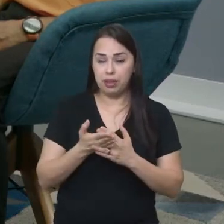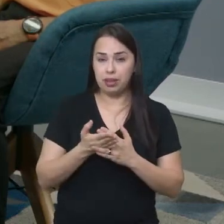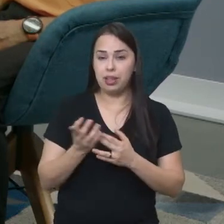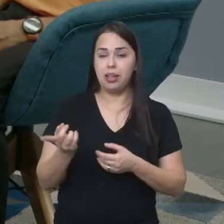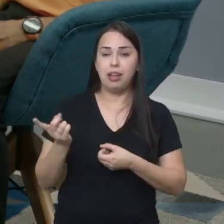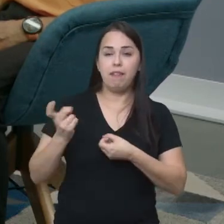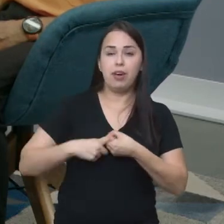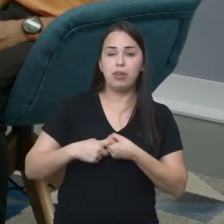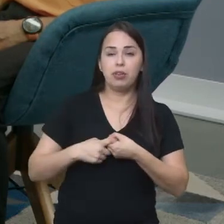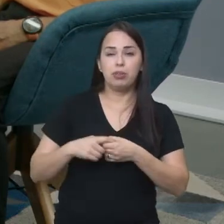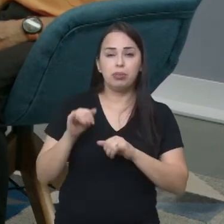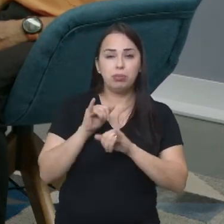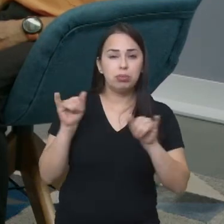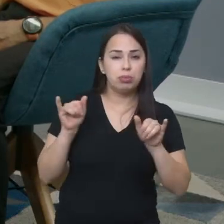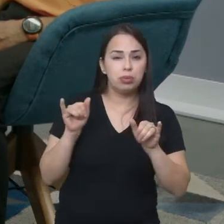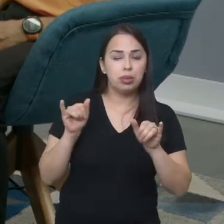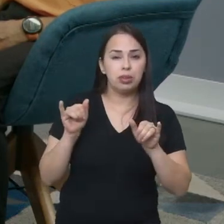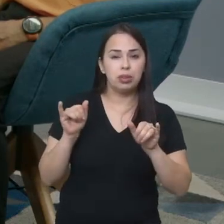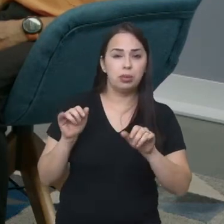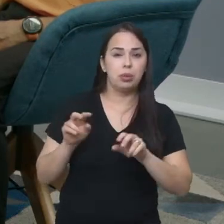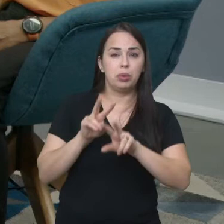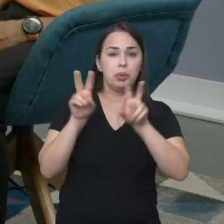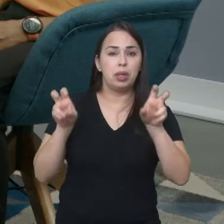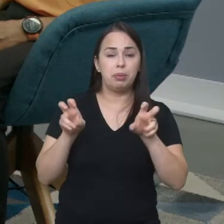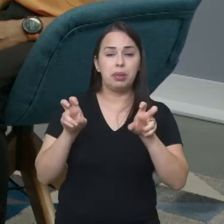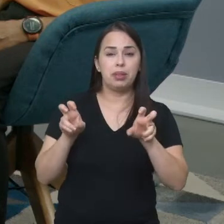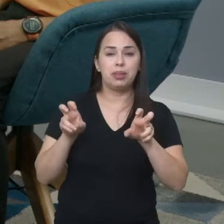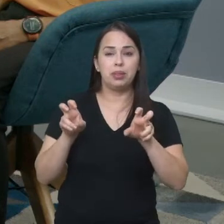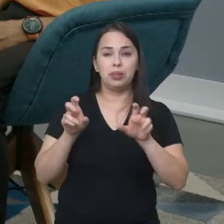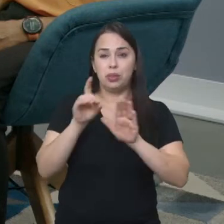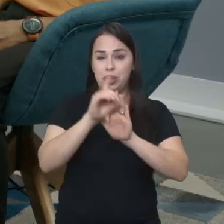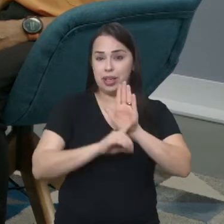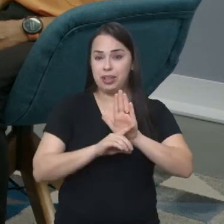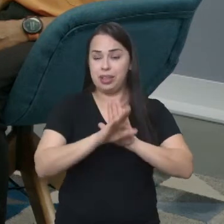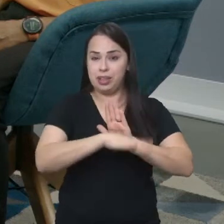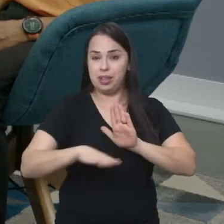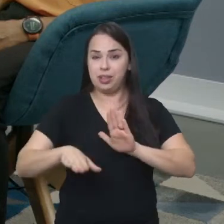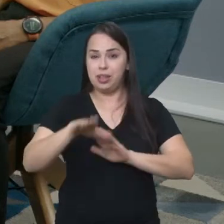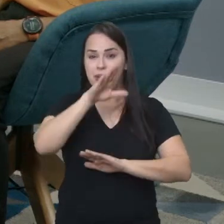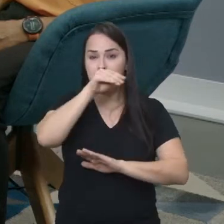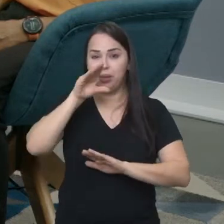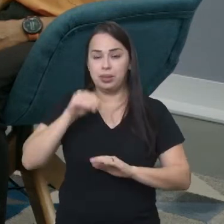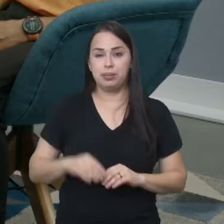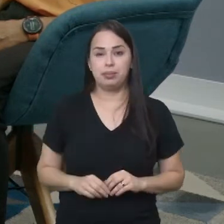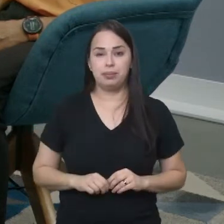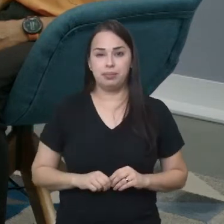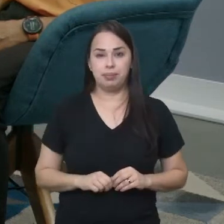direitos da criança e do adolescente. O Diálogos da Cidade volta já já.